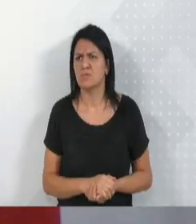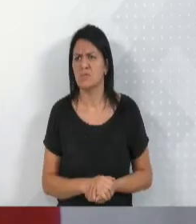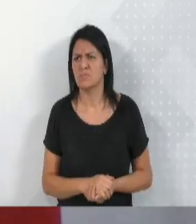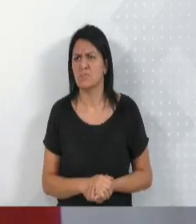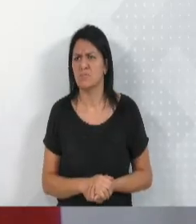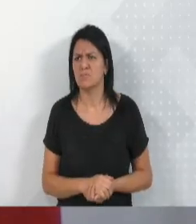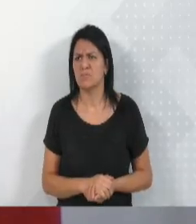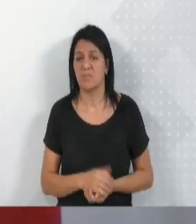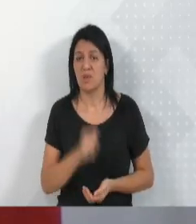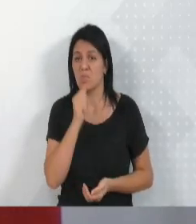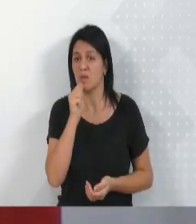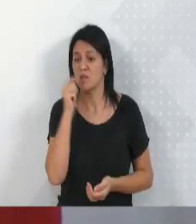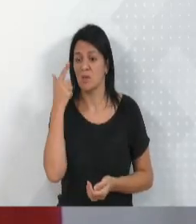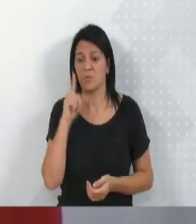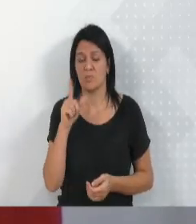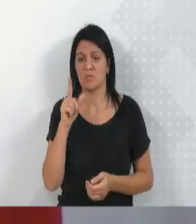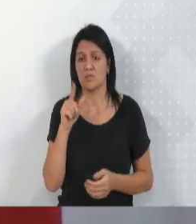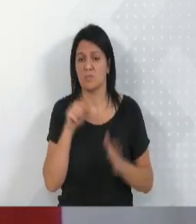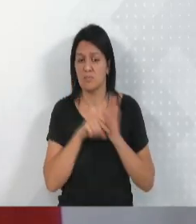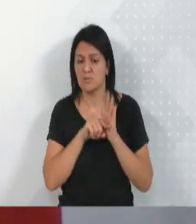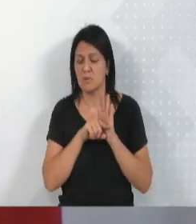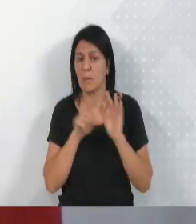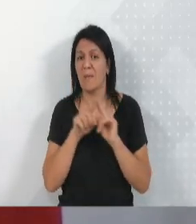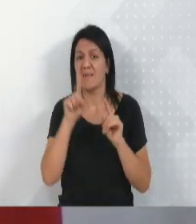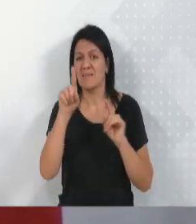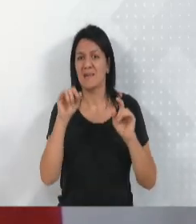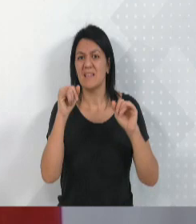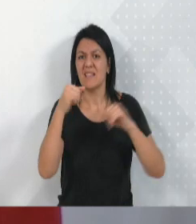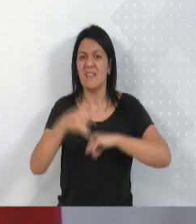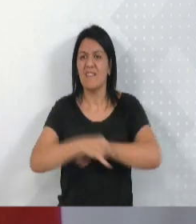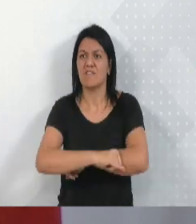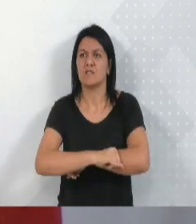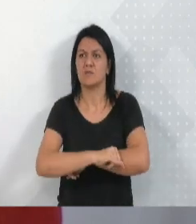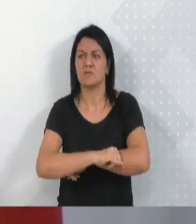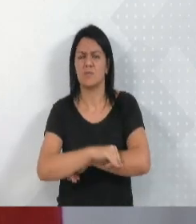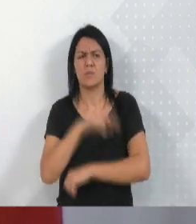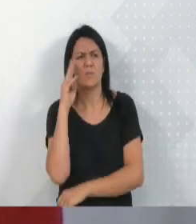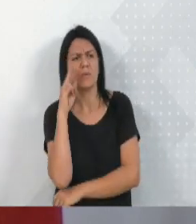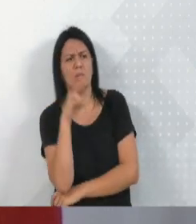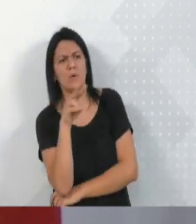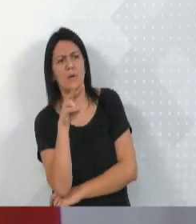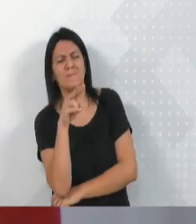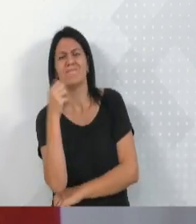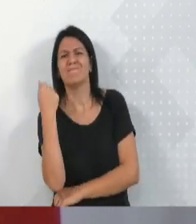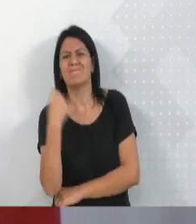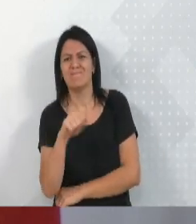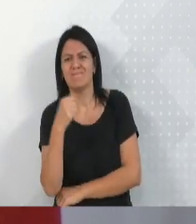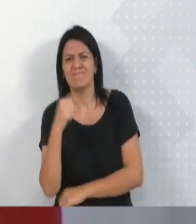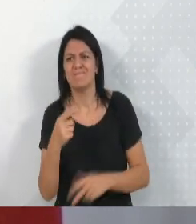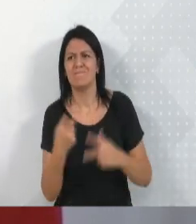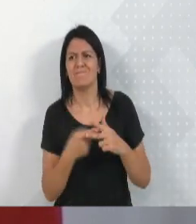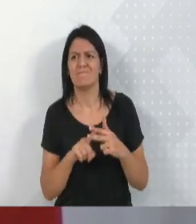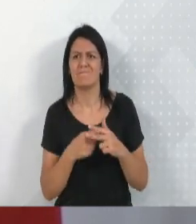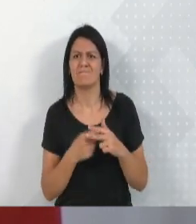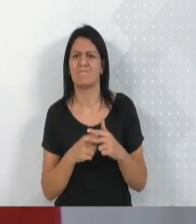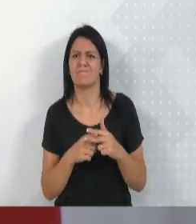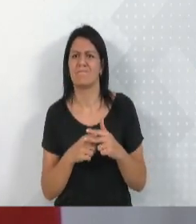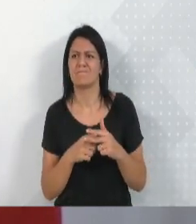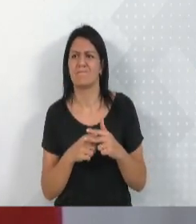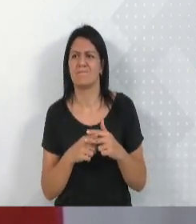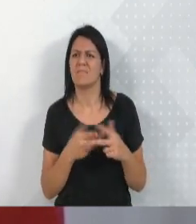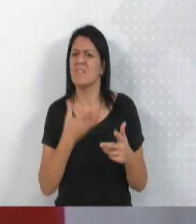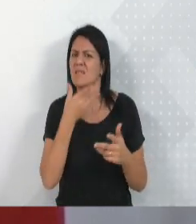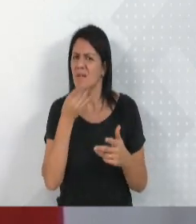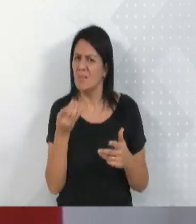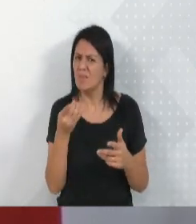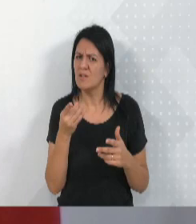dessa informação, mas aquela infraestrutura, a olhos vistos, precisa de reparos. E eu acho que isso deve ser recorrente em toda